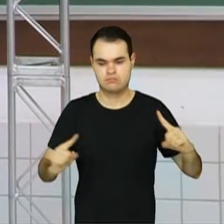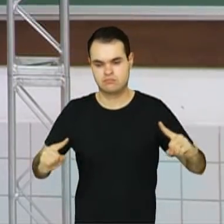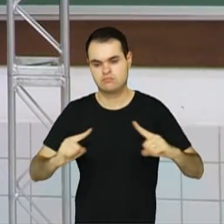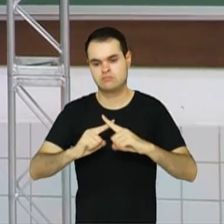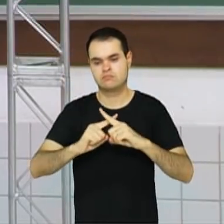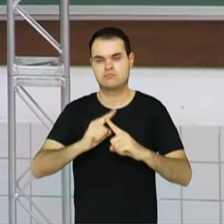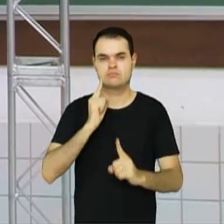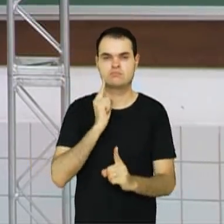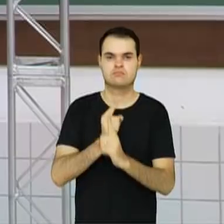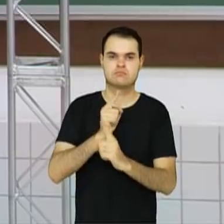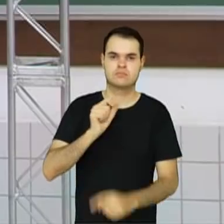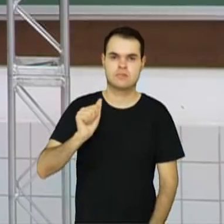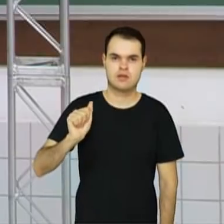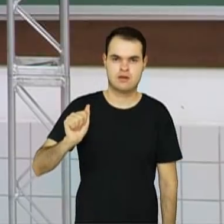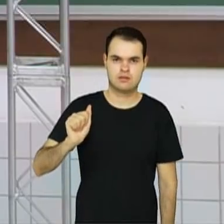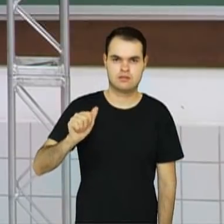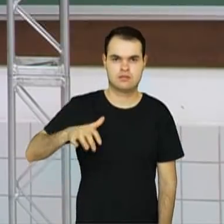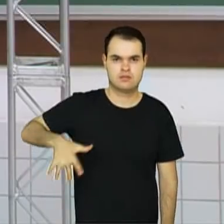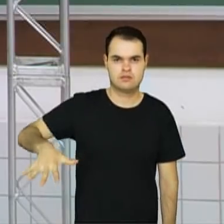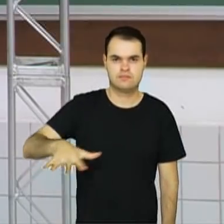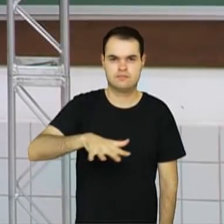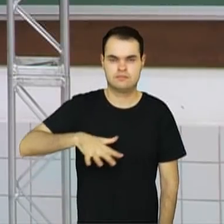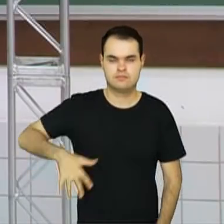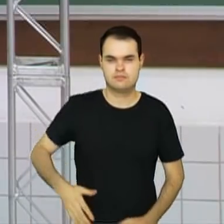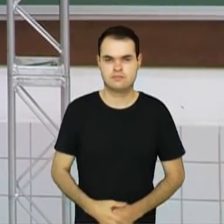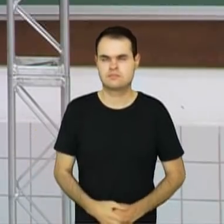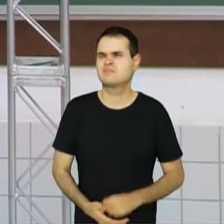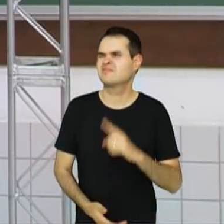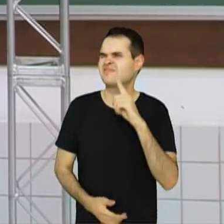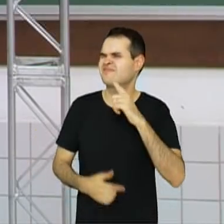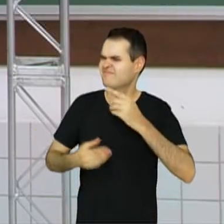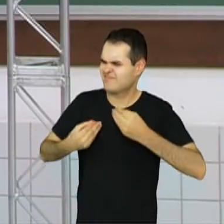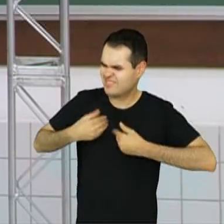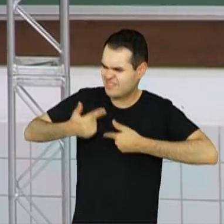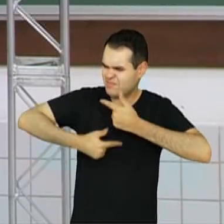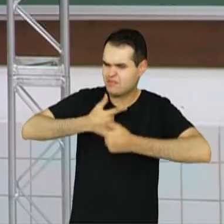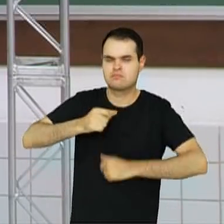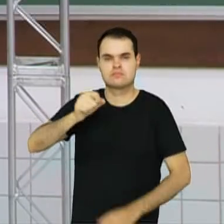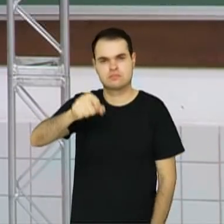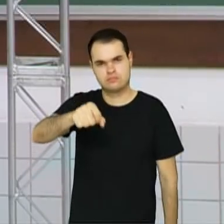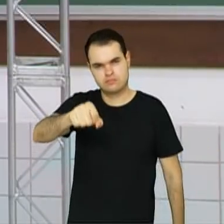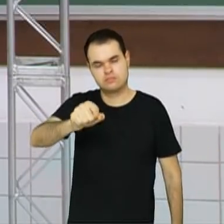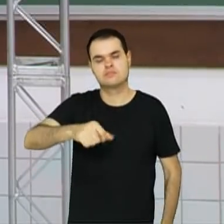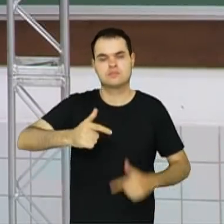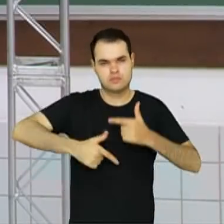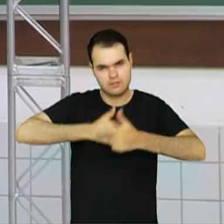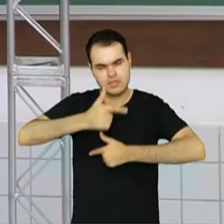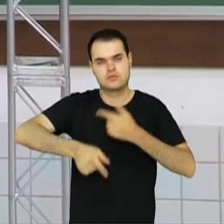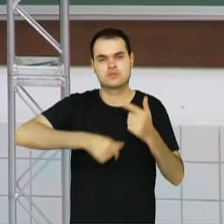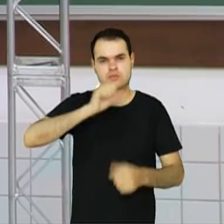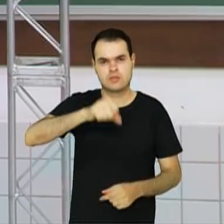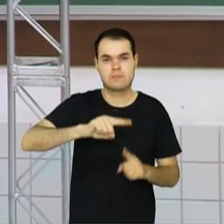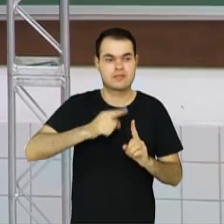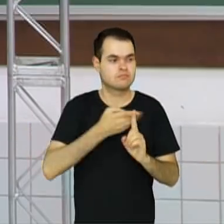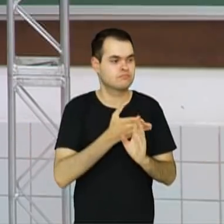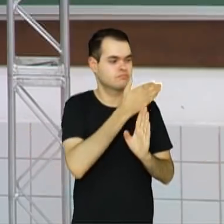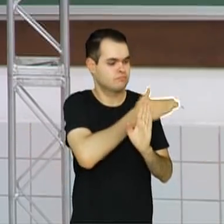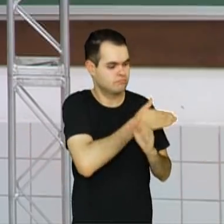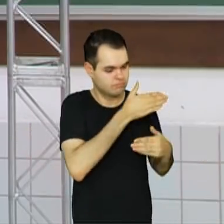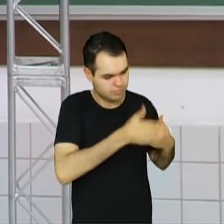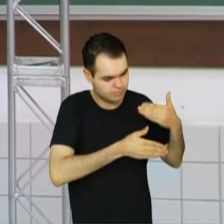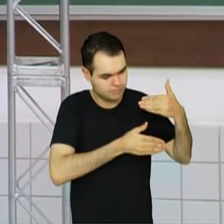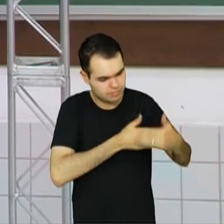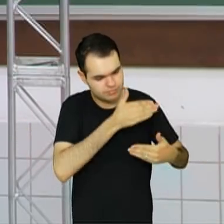dois para obter a área. Ok? Ah, professor, mas dá muito trabalho. Dá trabalho sim. Mas aquelas etapas que nós copiamos no nosso